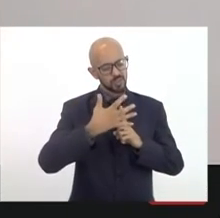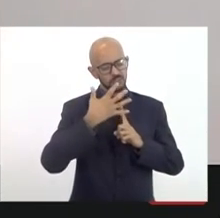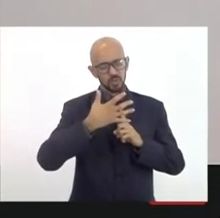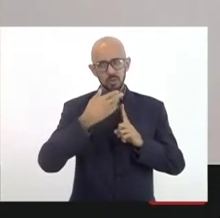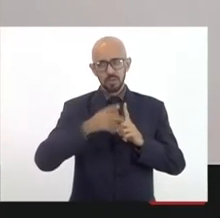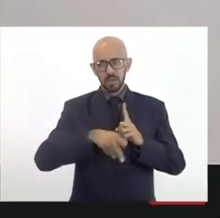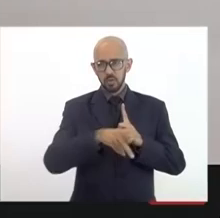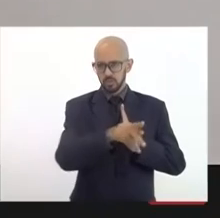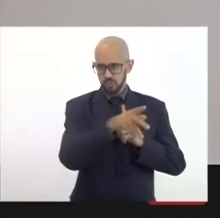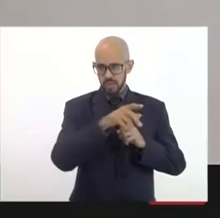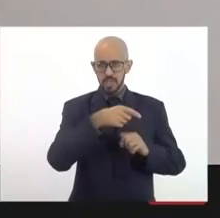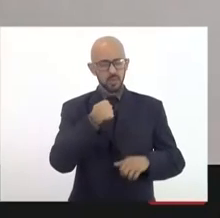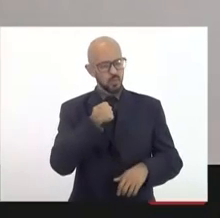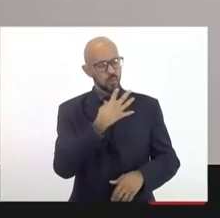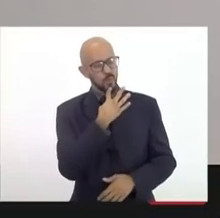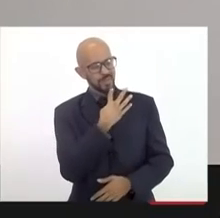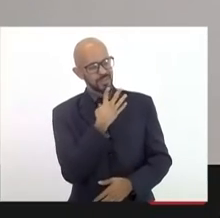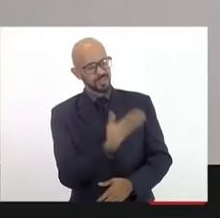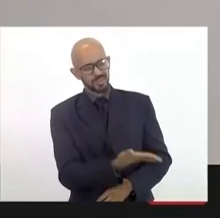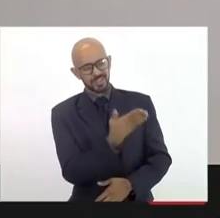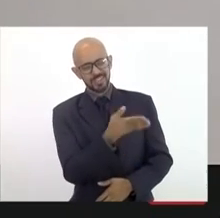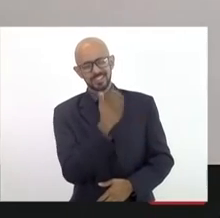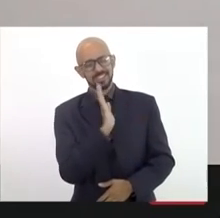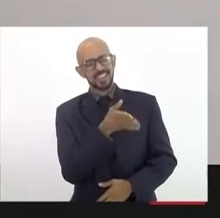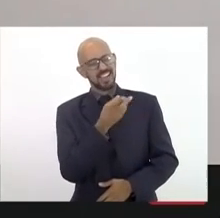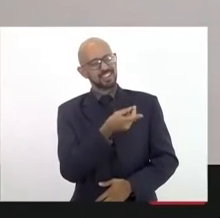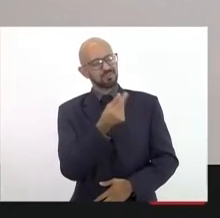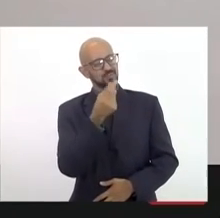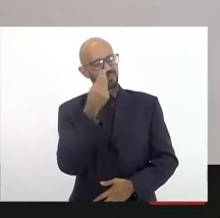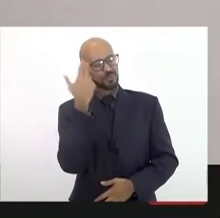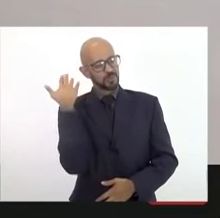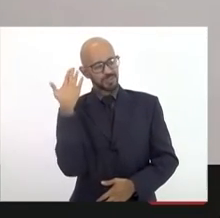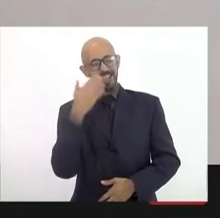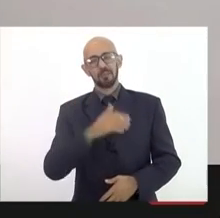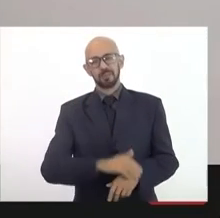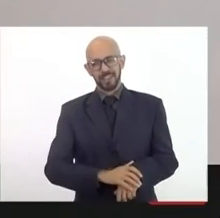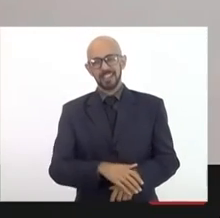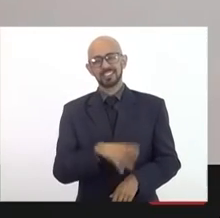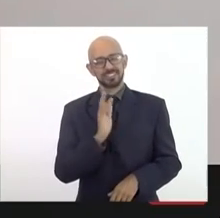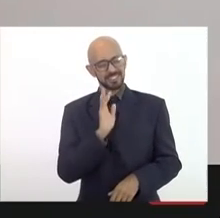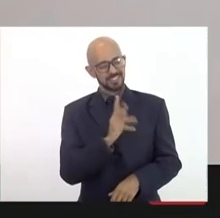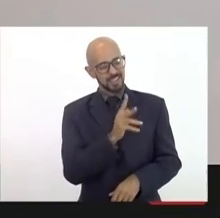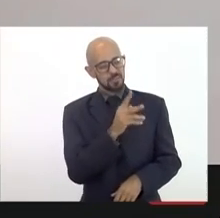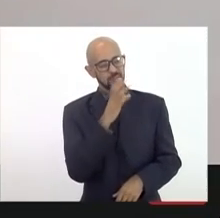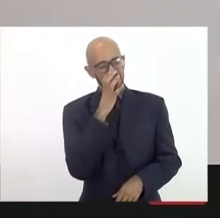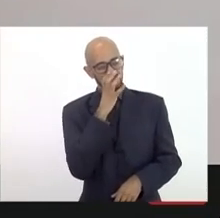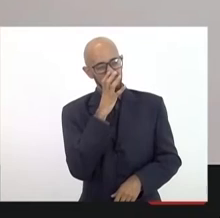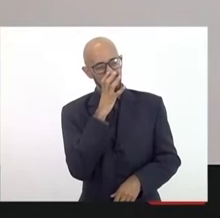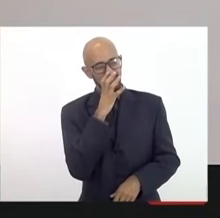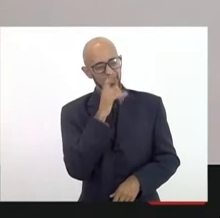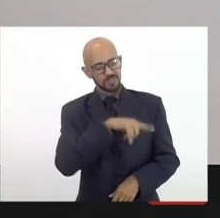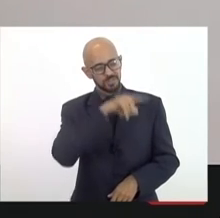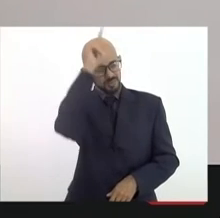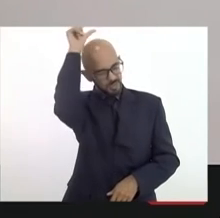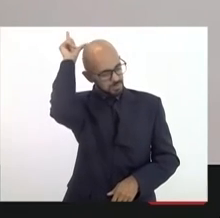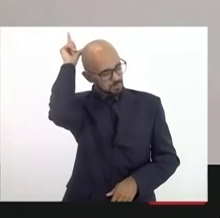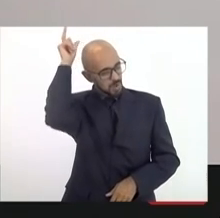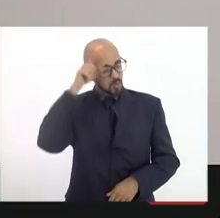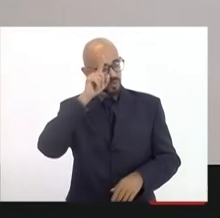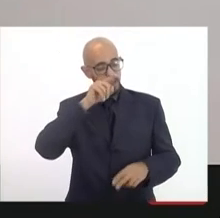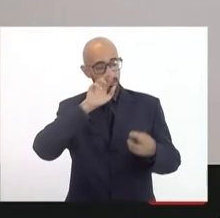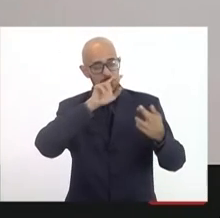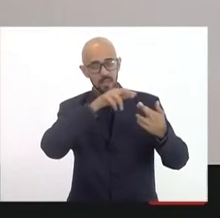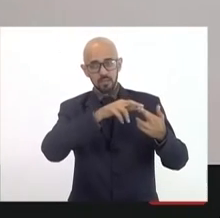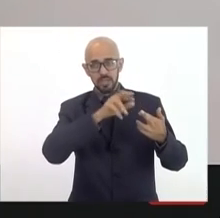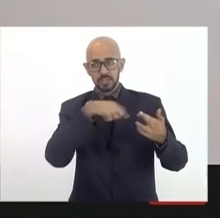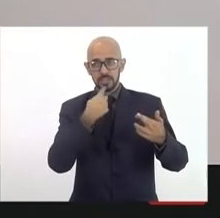de longa data, muito antes de estar trabalhando em governo. Sempre foi um admirador. Luiz Paulo realmente uma das grandes referências